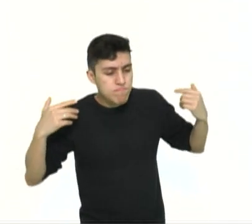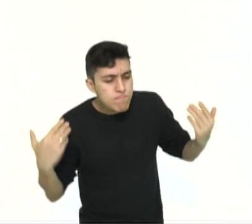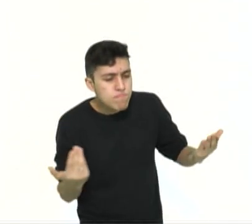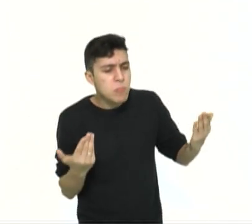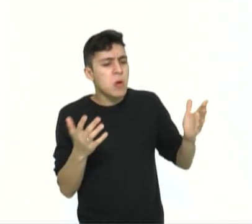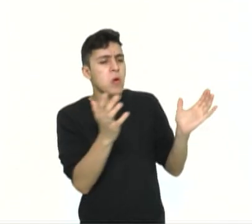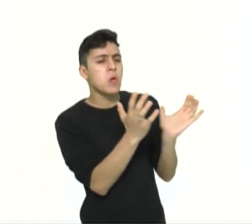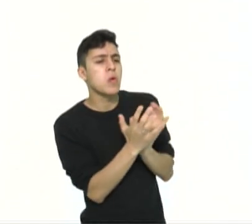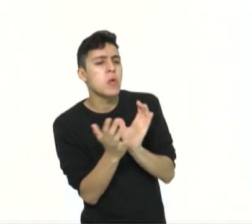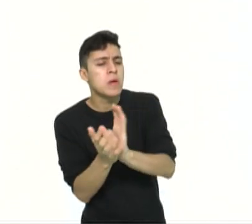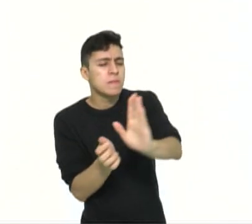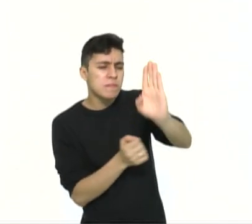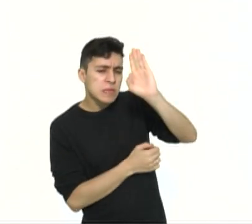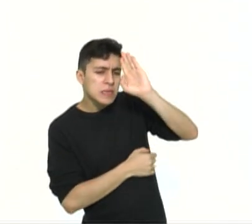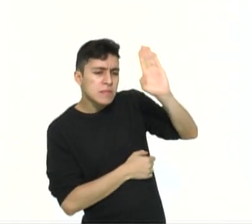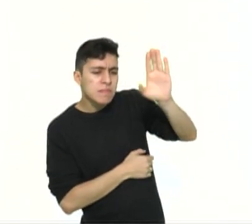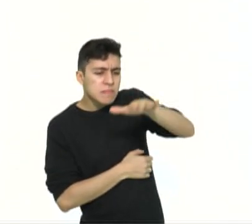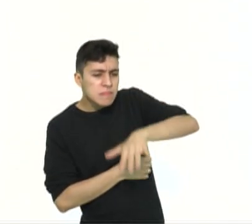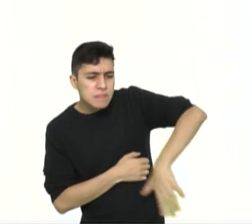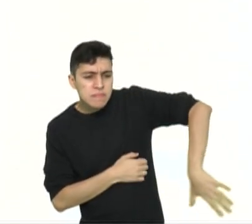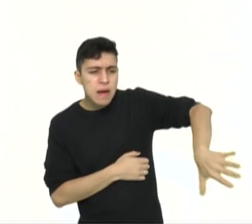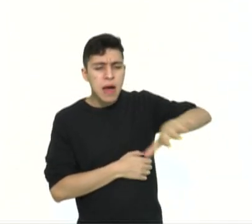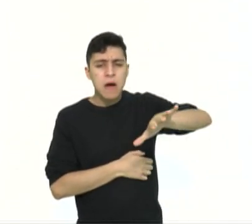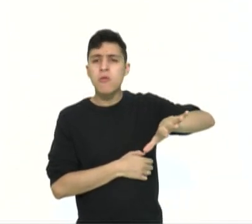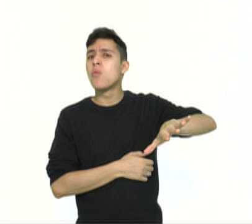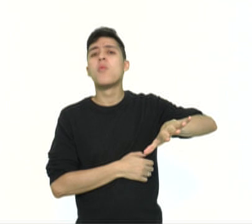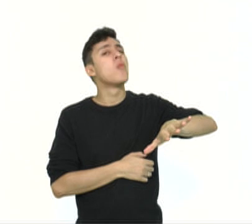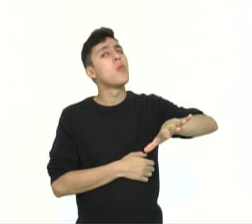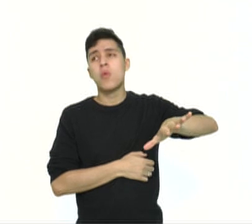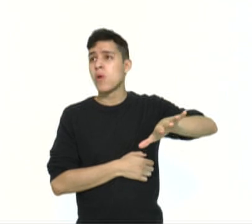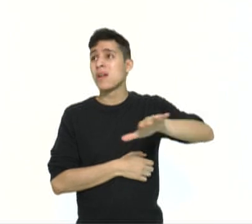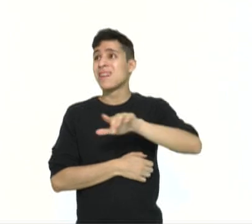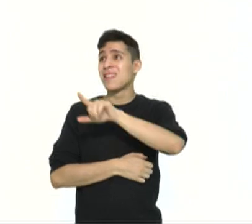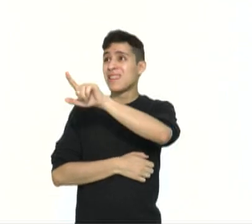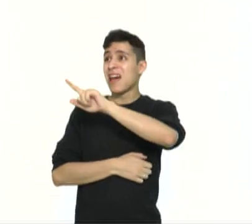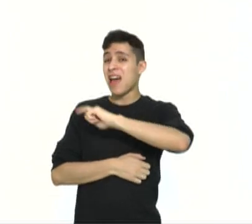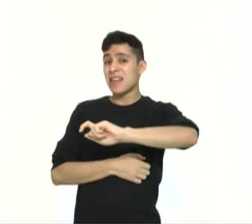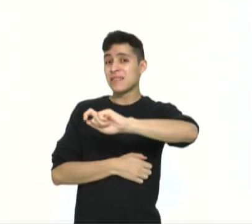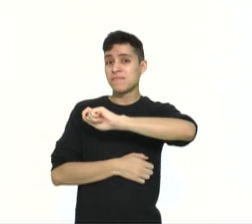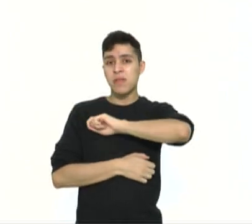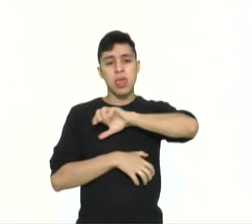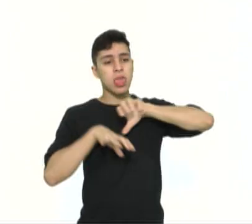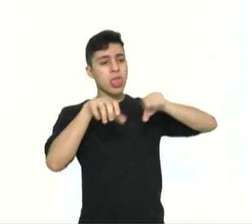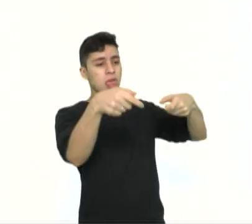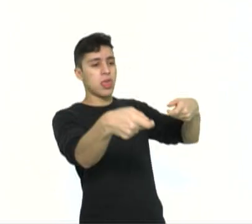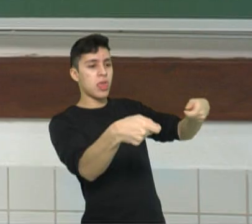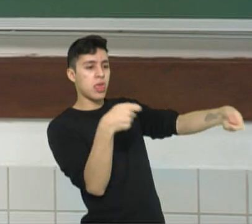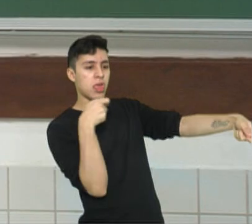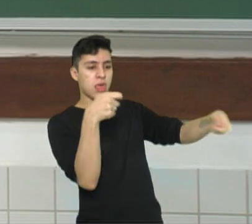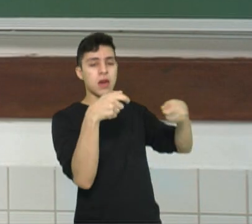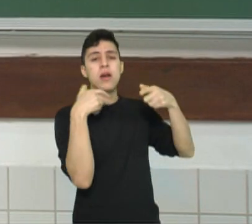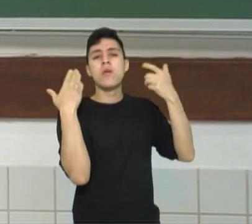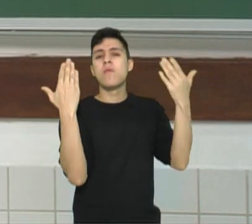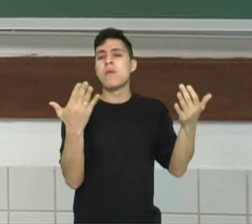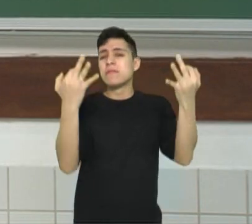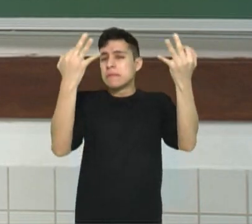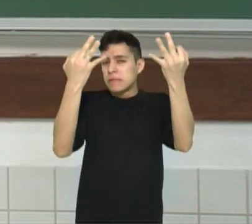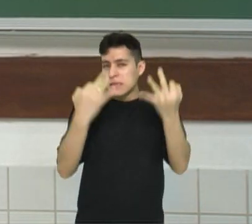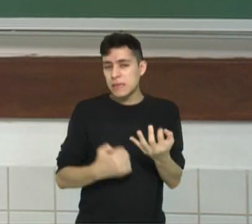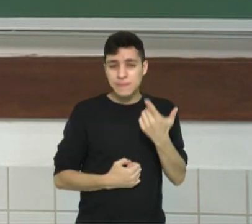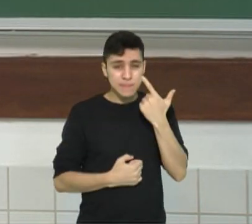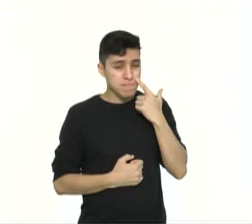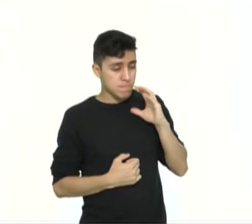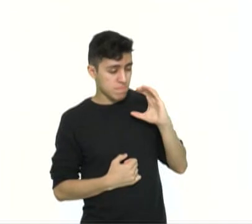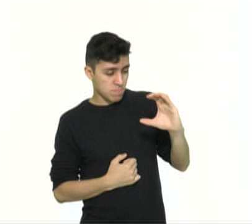grupos ameríndios que tiveram suas terras dominadas pelos espanhóis? E a alternativa correta é a letra